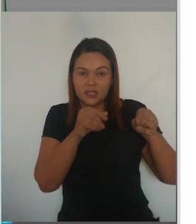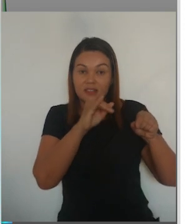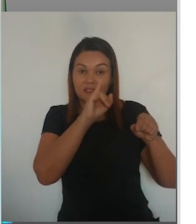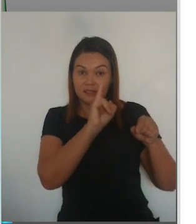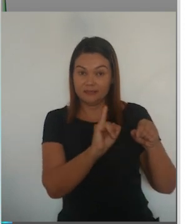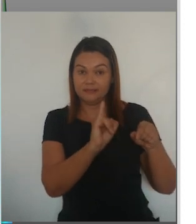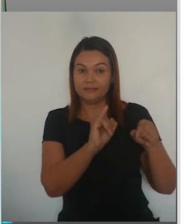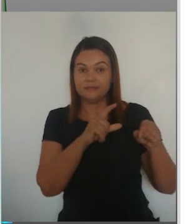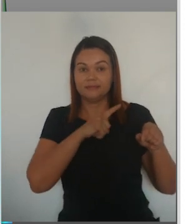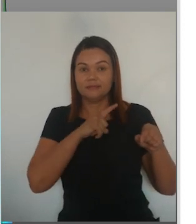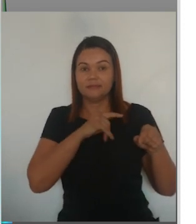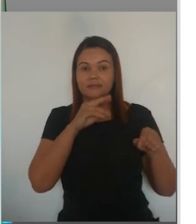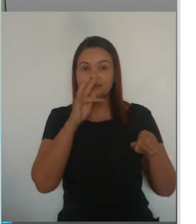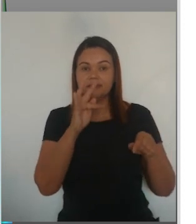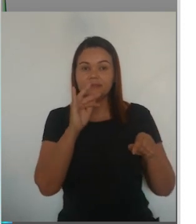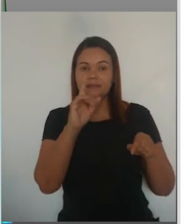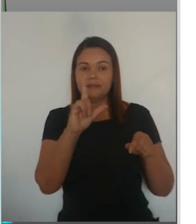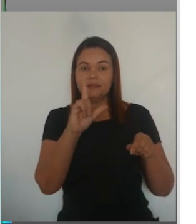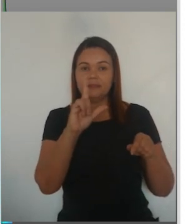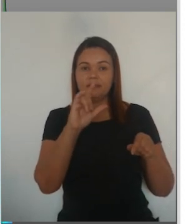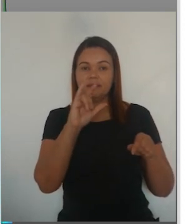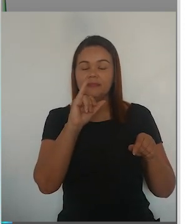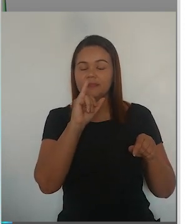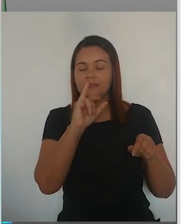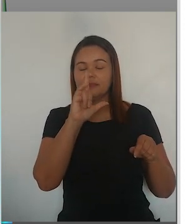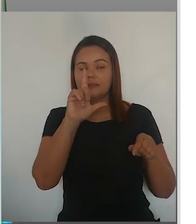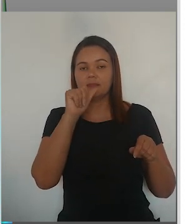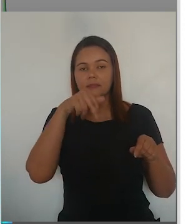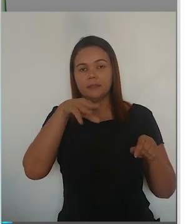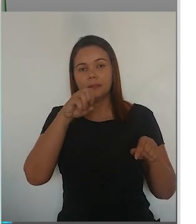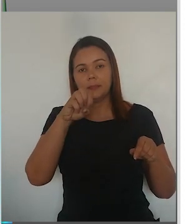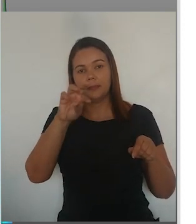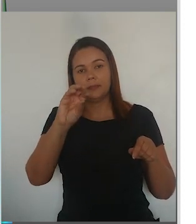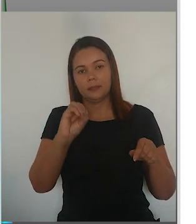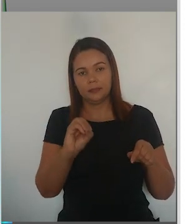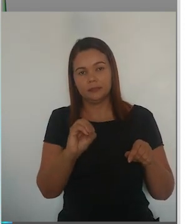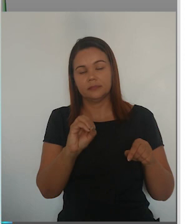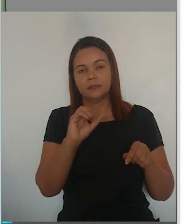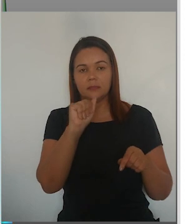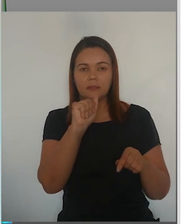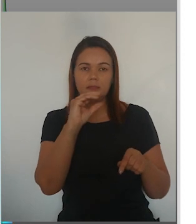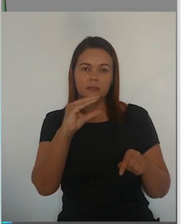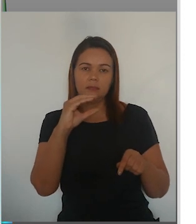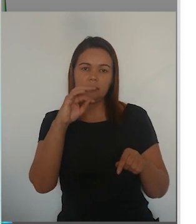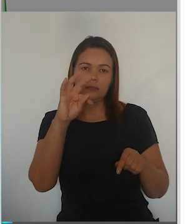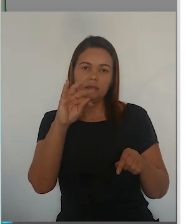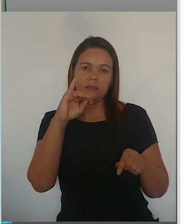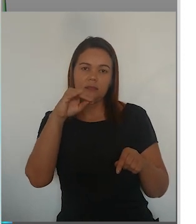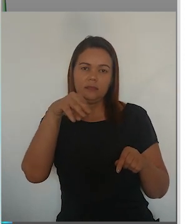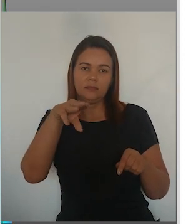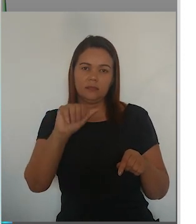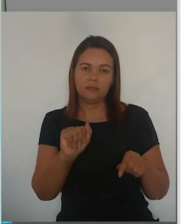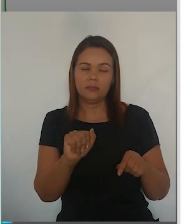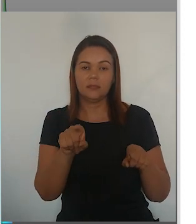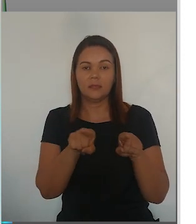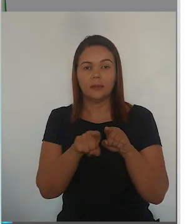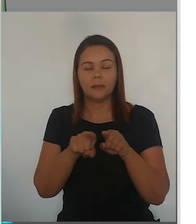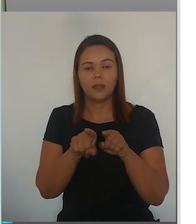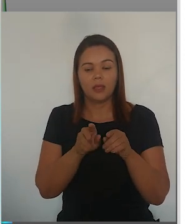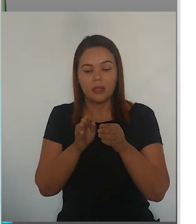Assim, um corte realizado ao longo da banda I apresenta os filamentos finos de